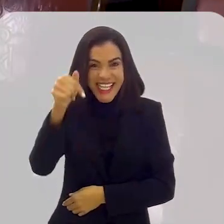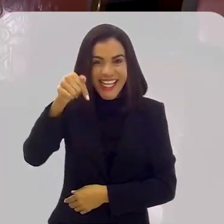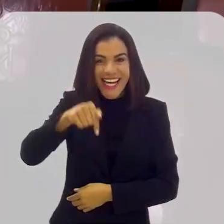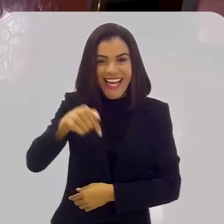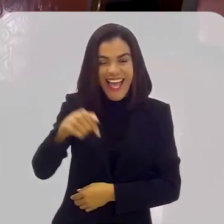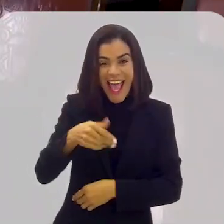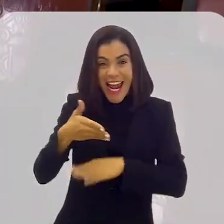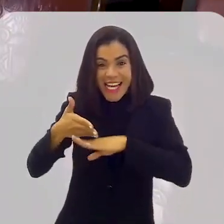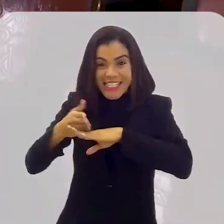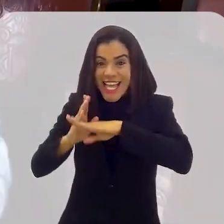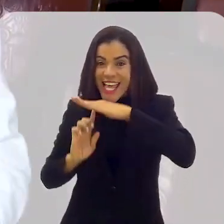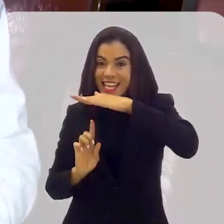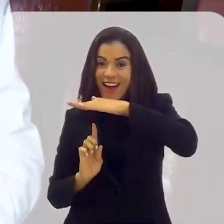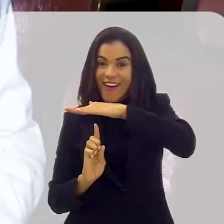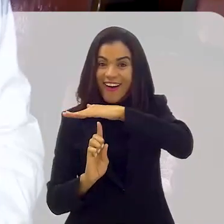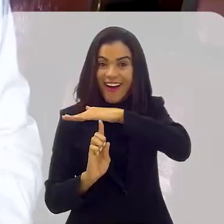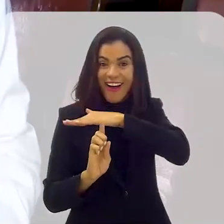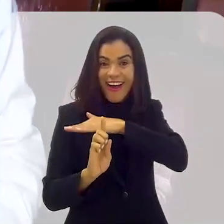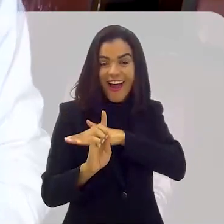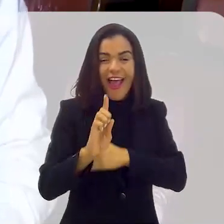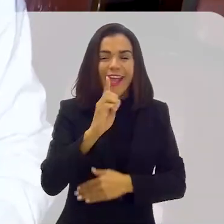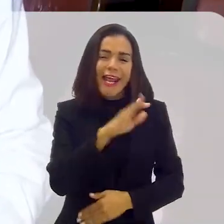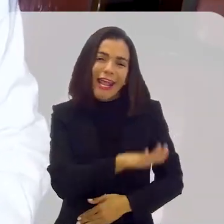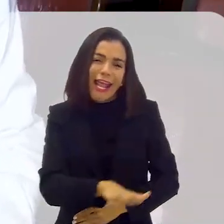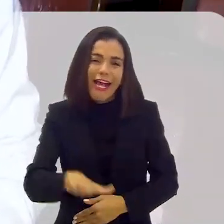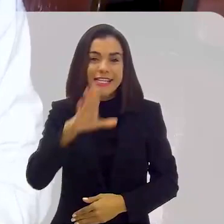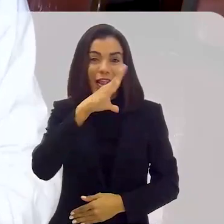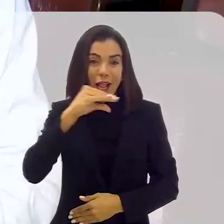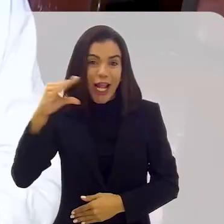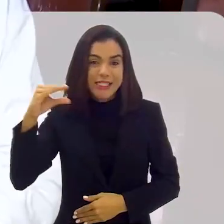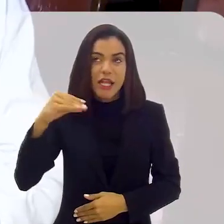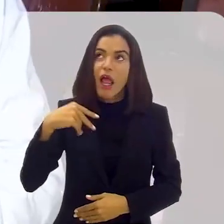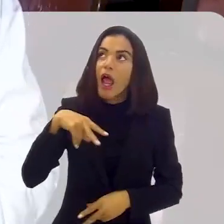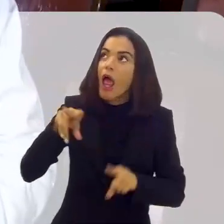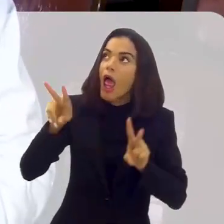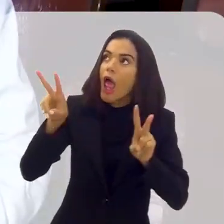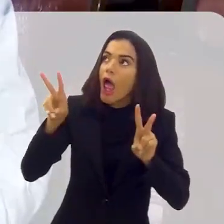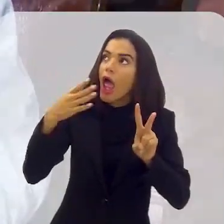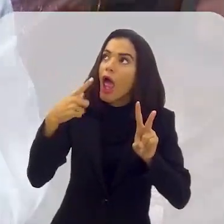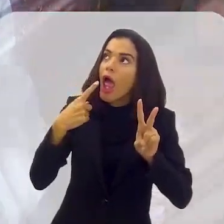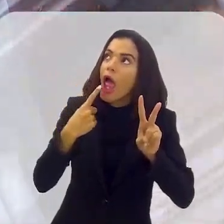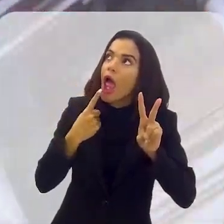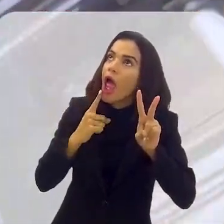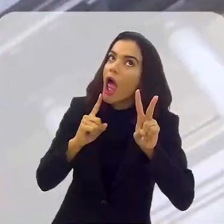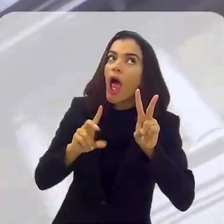visitam aqui, elas entram, crianças, adolescentes, os mais velhos, eles ficam assim.